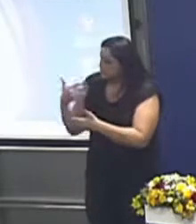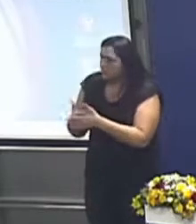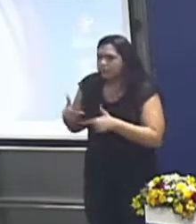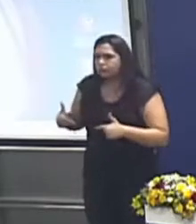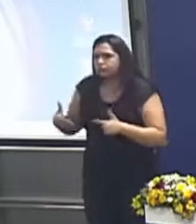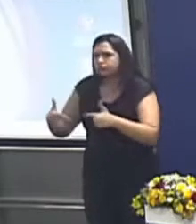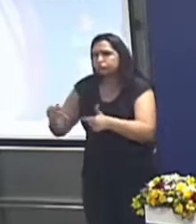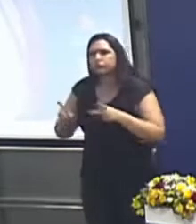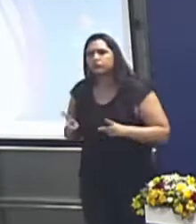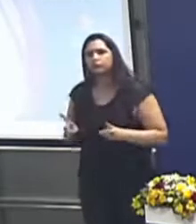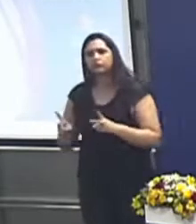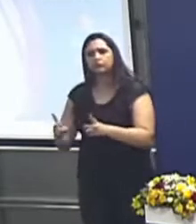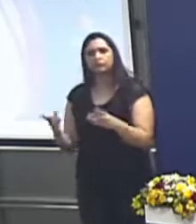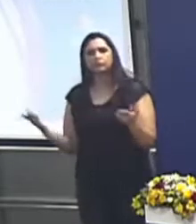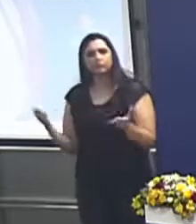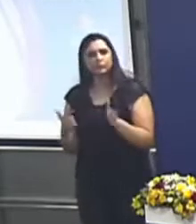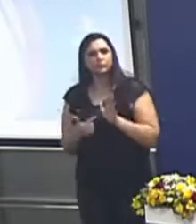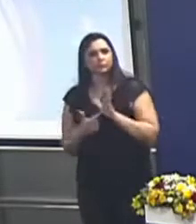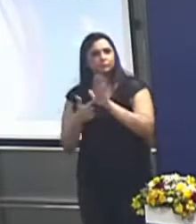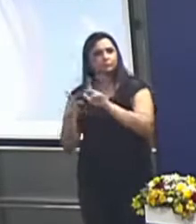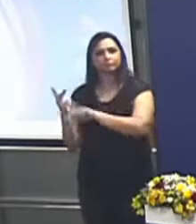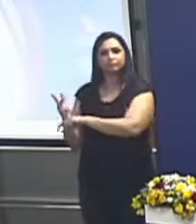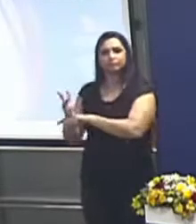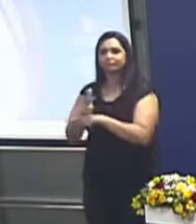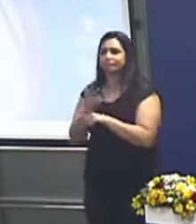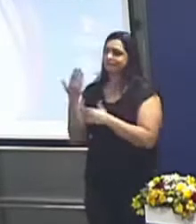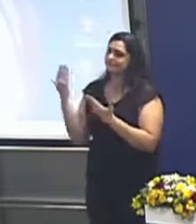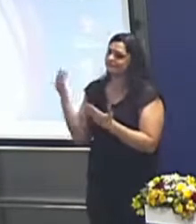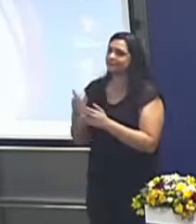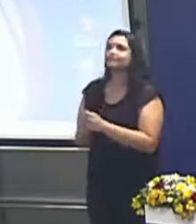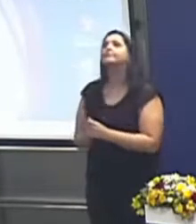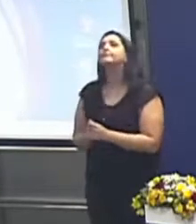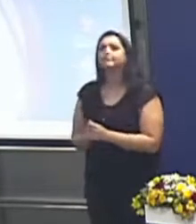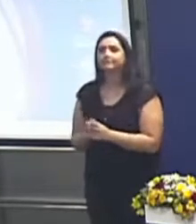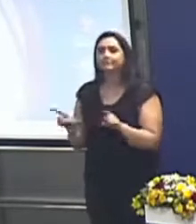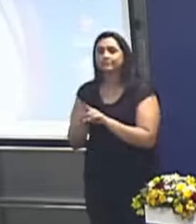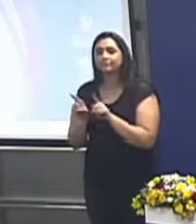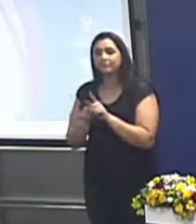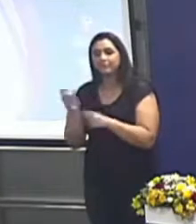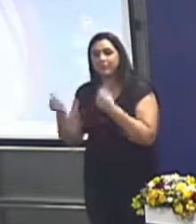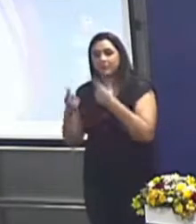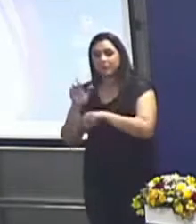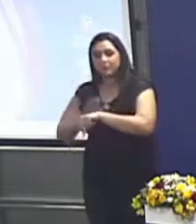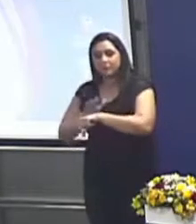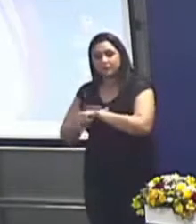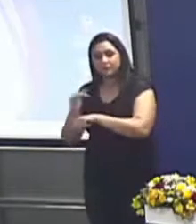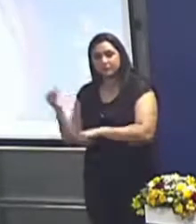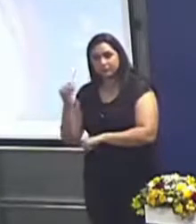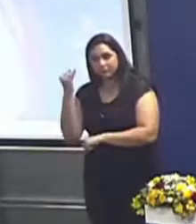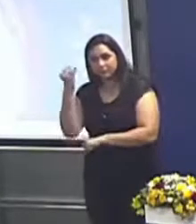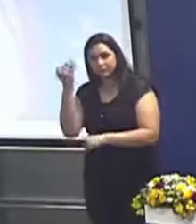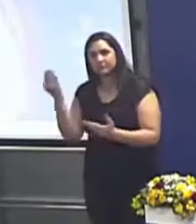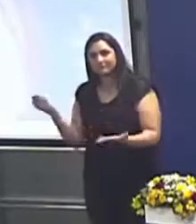psicologia apresentados aqui no vídeo. E destacar alguns momentos importantes, né? Esta